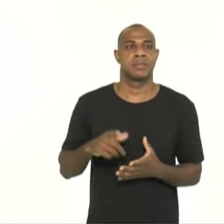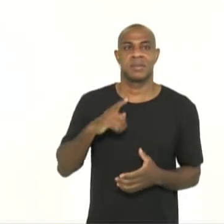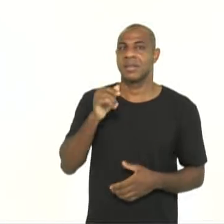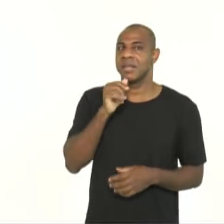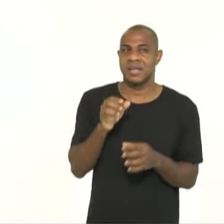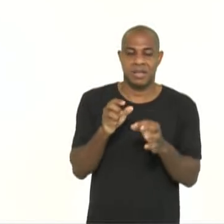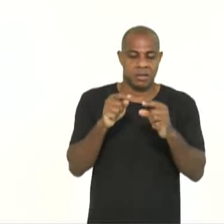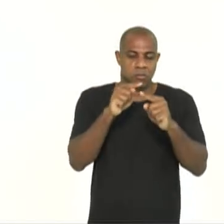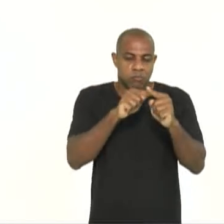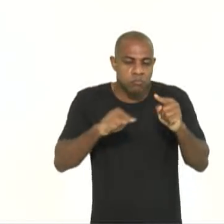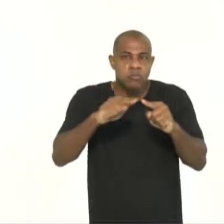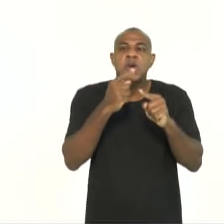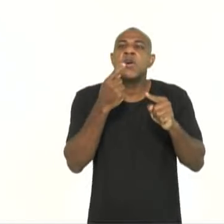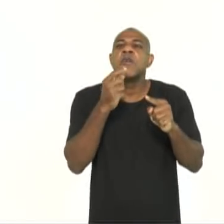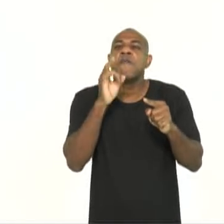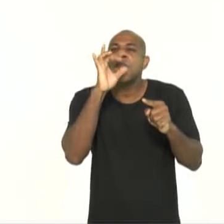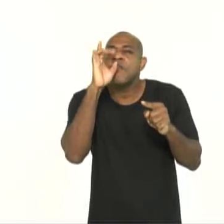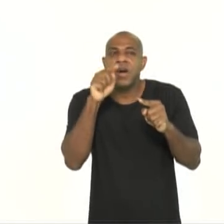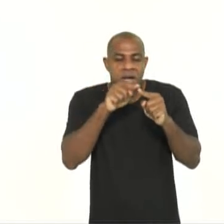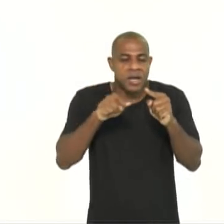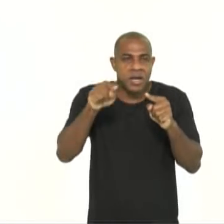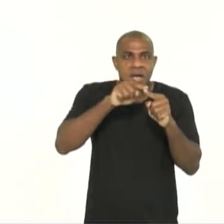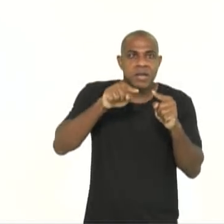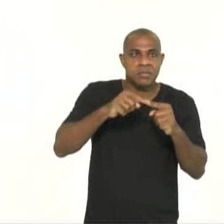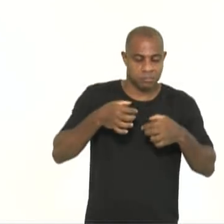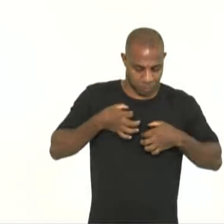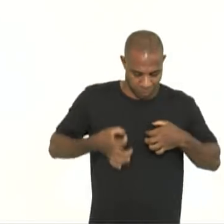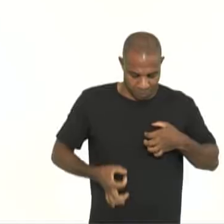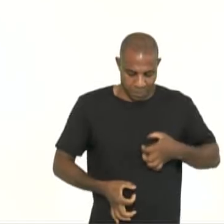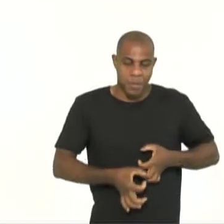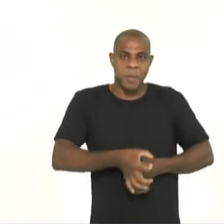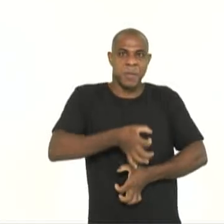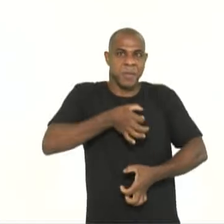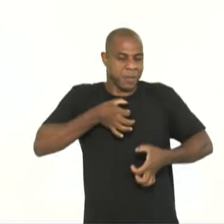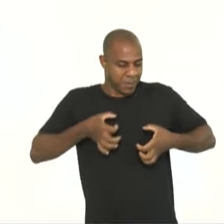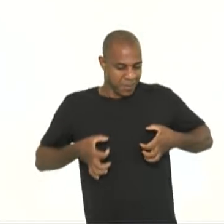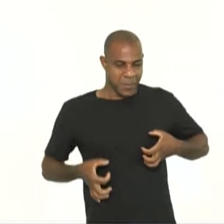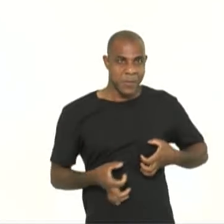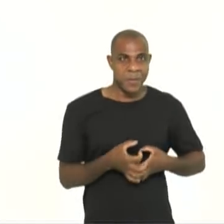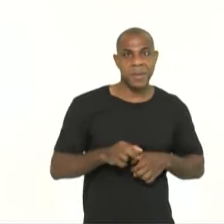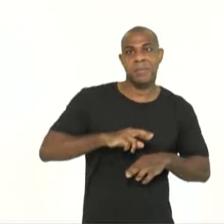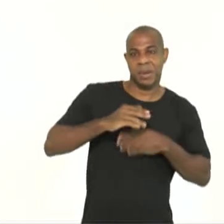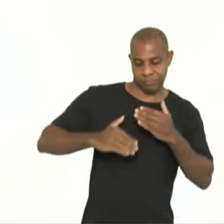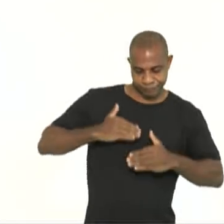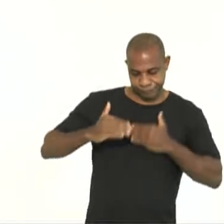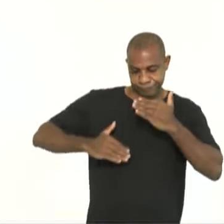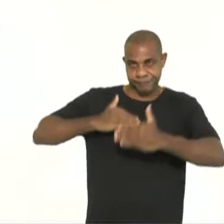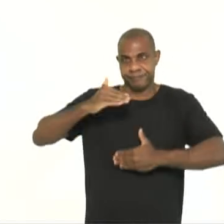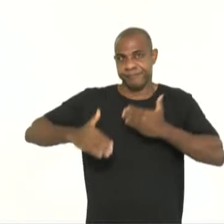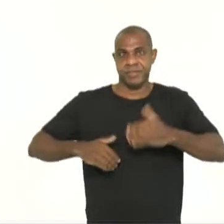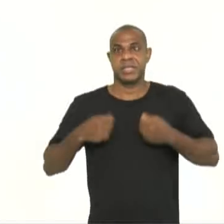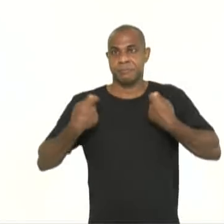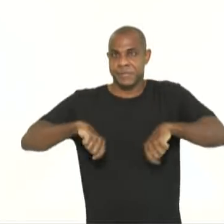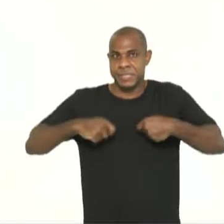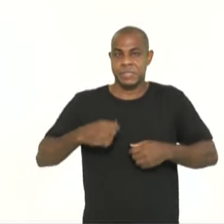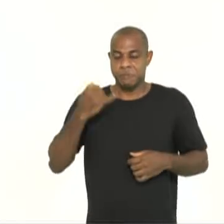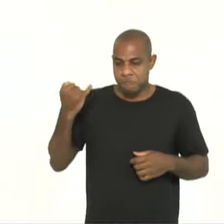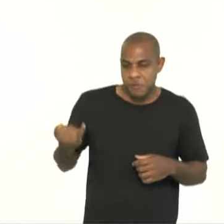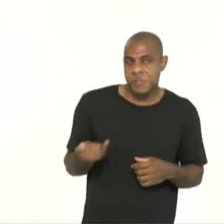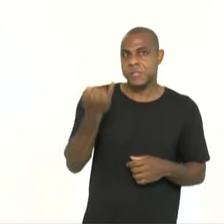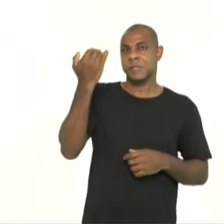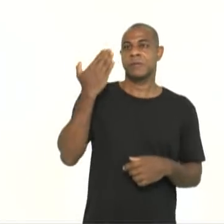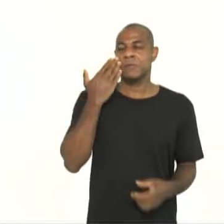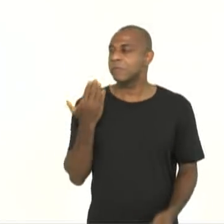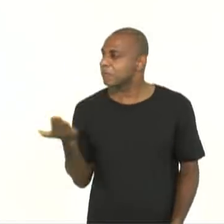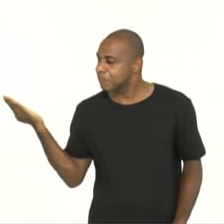nervosos deles circulados, que estão espalhados pelo corpo do animal para desenvolver as funções que ele precisa. O sistema excretor